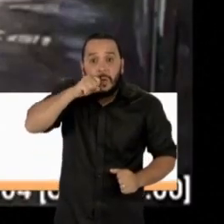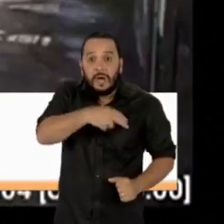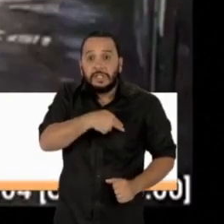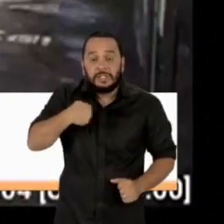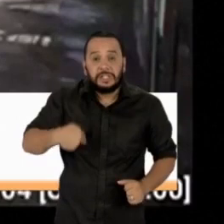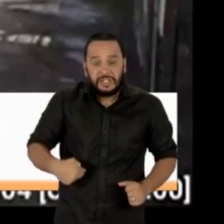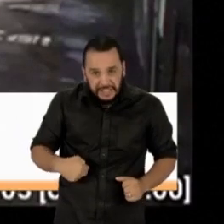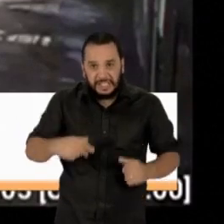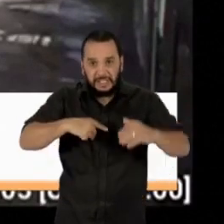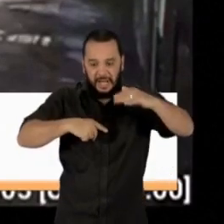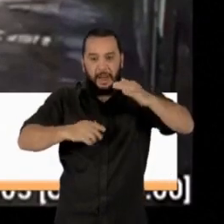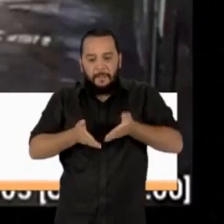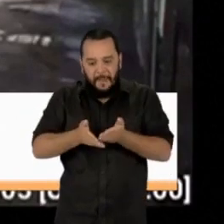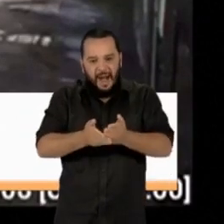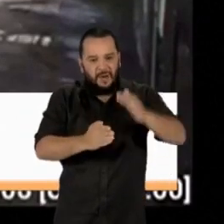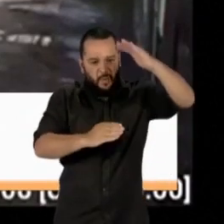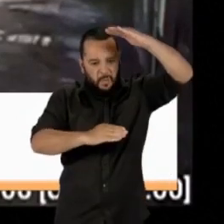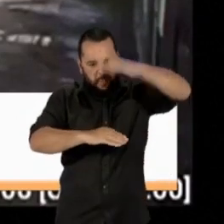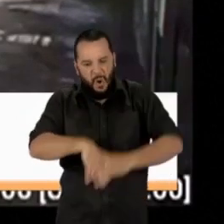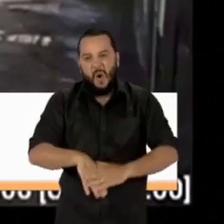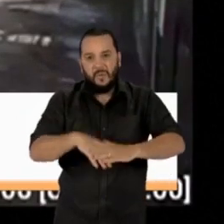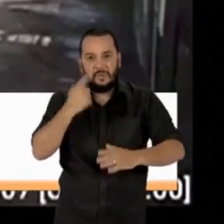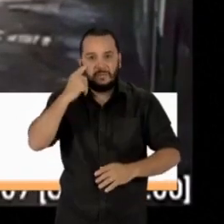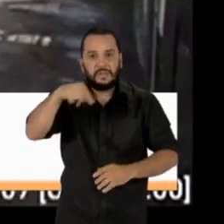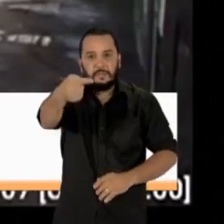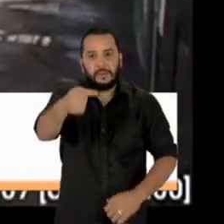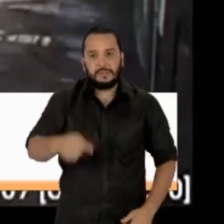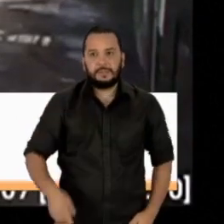barcos pesqueiros a gente volta já